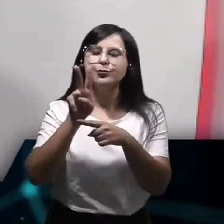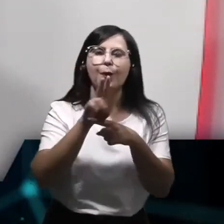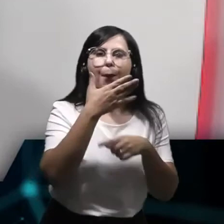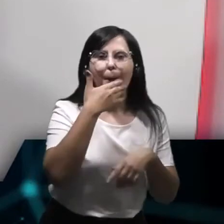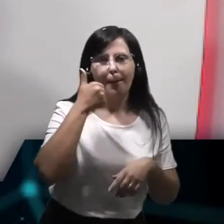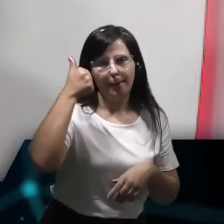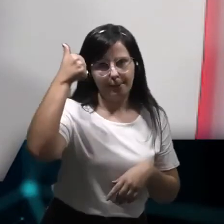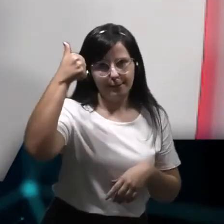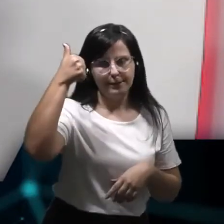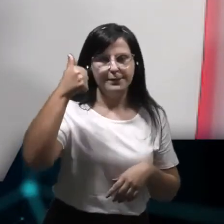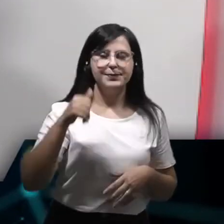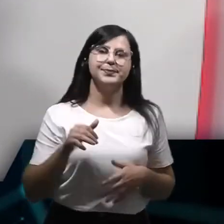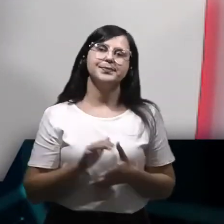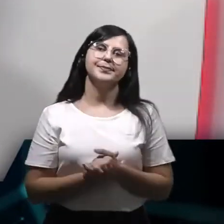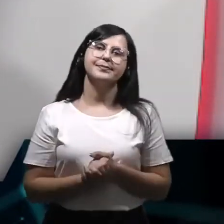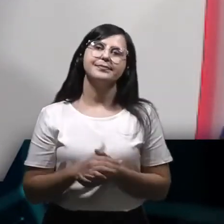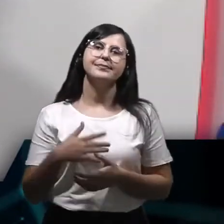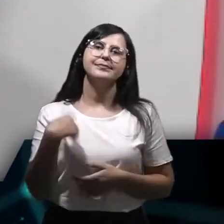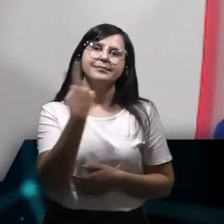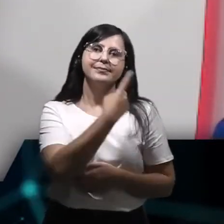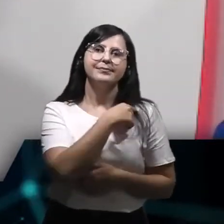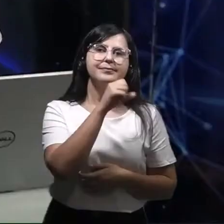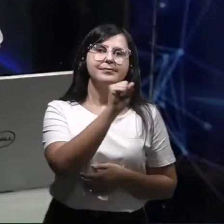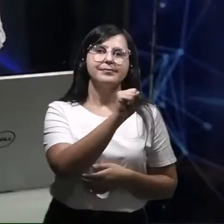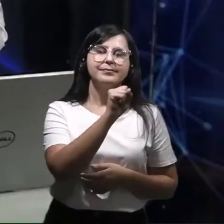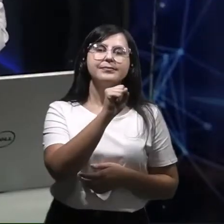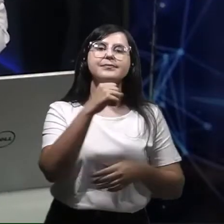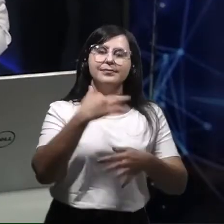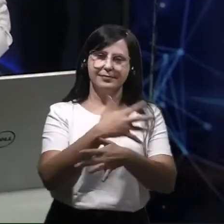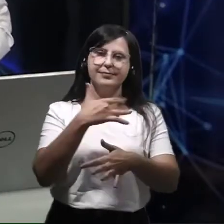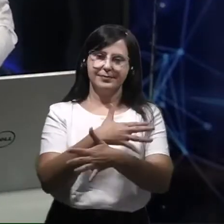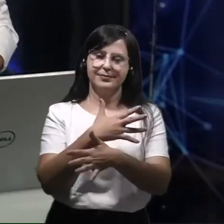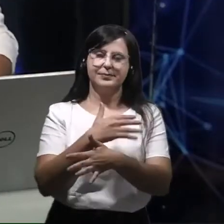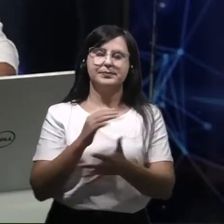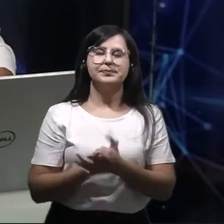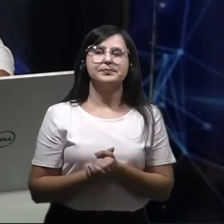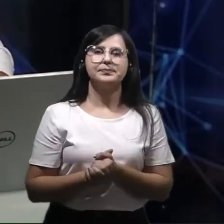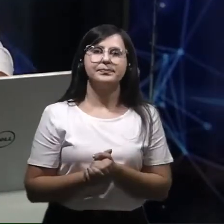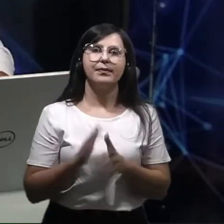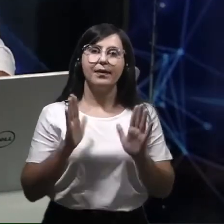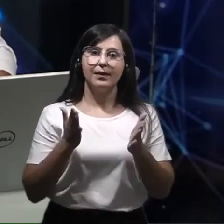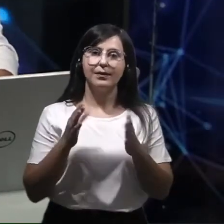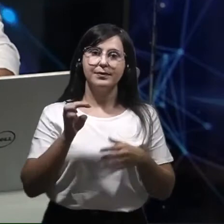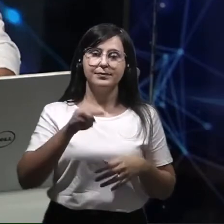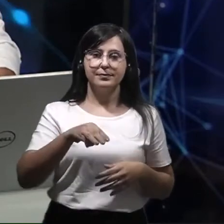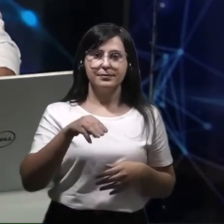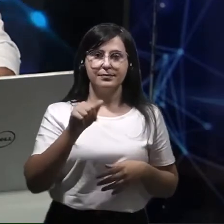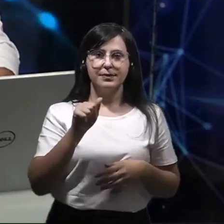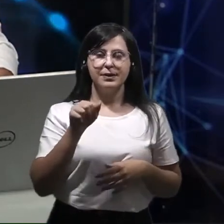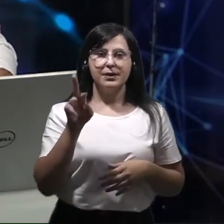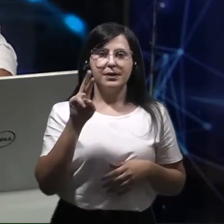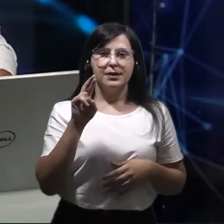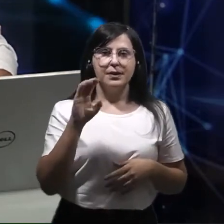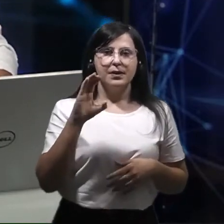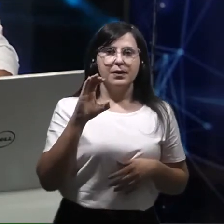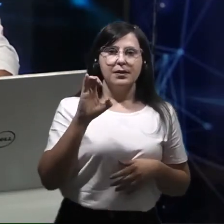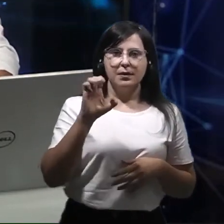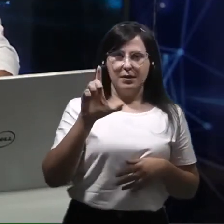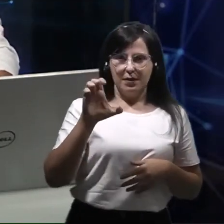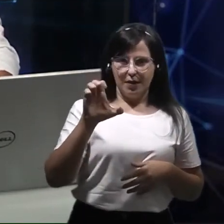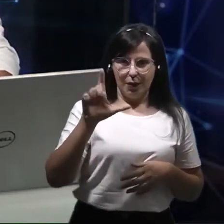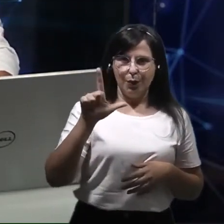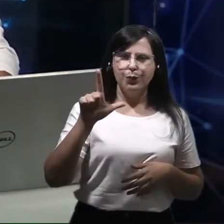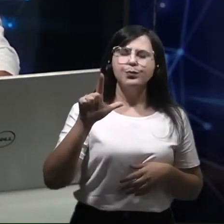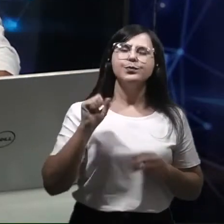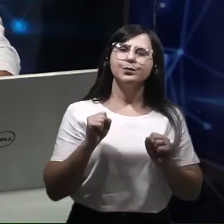da nossa querida Brejo da Madre de Deus. Seguindo as regras, o candidato Maciel escolhe agora o candidato que fará a sua pergunta.